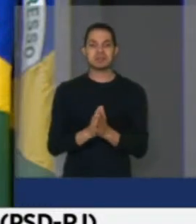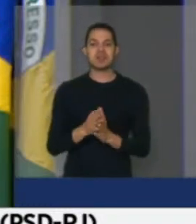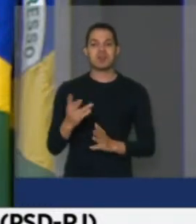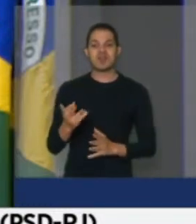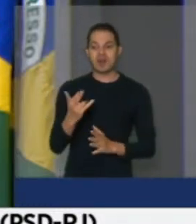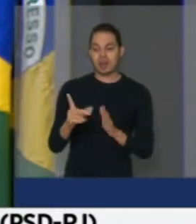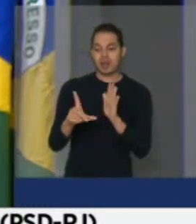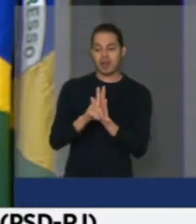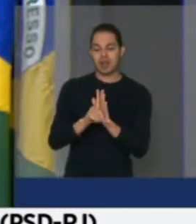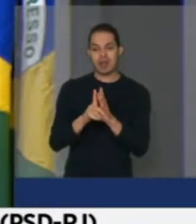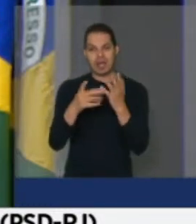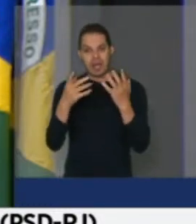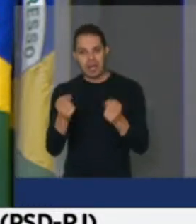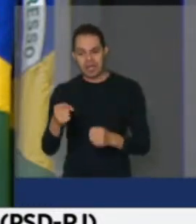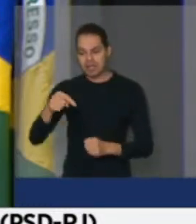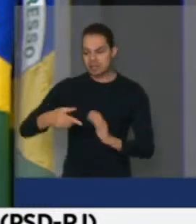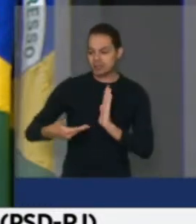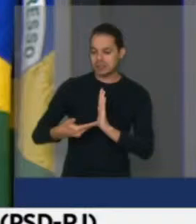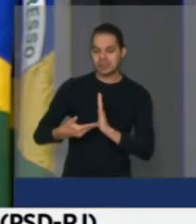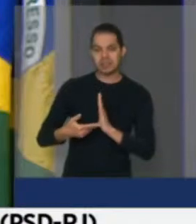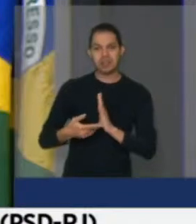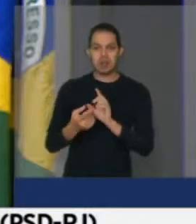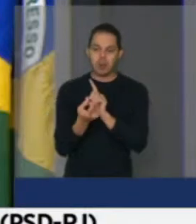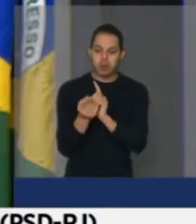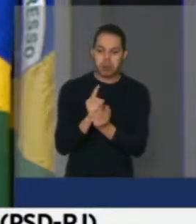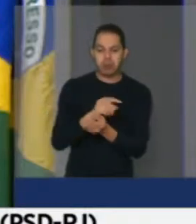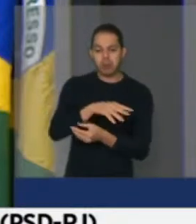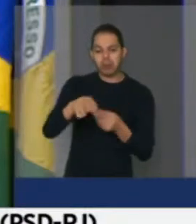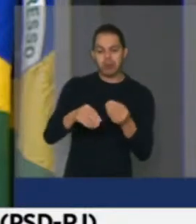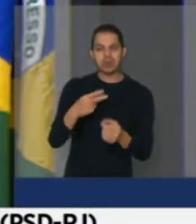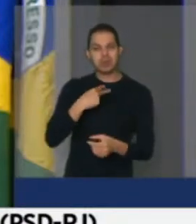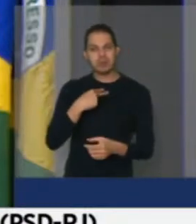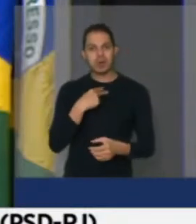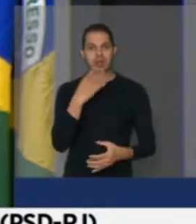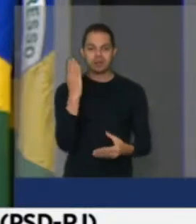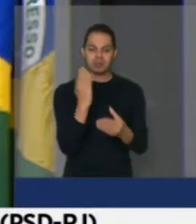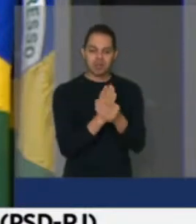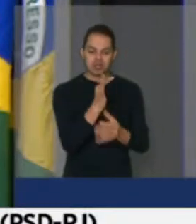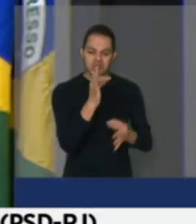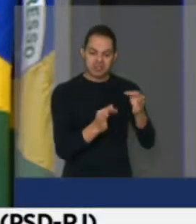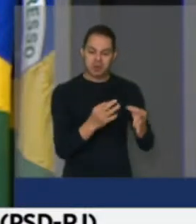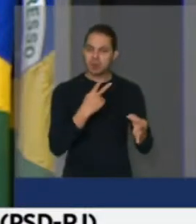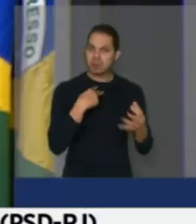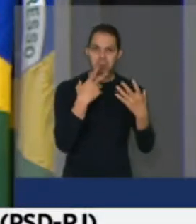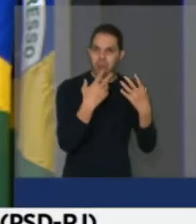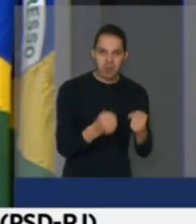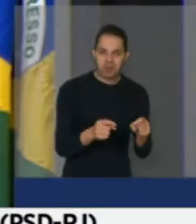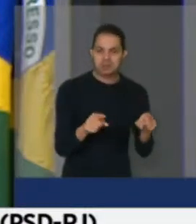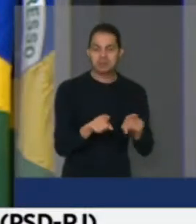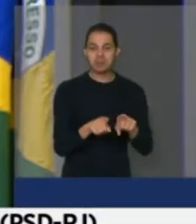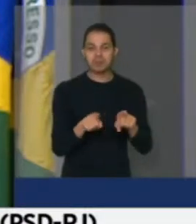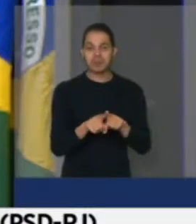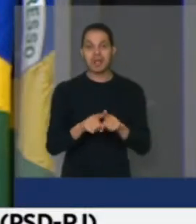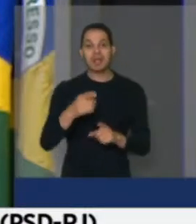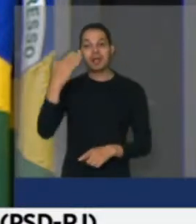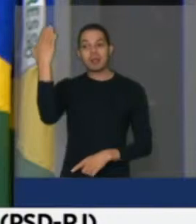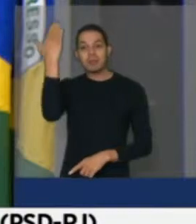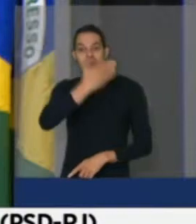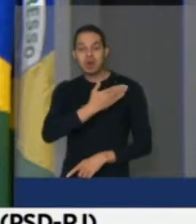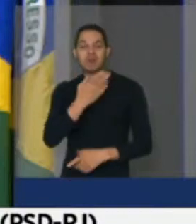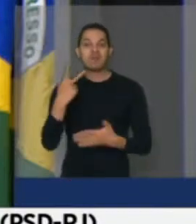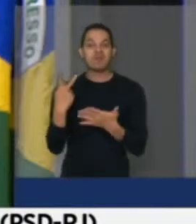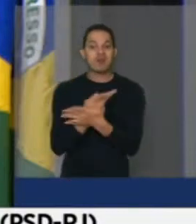pode ser admitido nem aqui, nem num processo judicial. Quem tem o dever de comprovar o fato e as circunstâncias